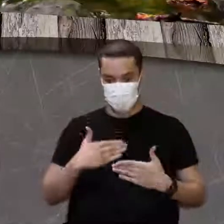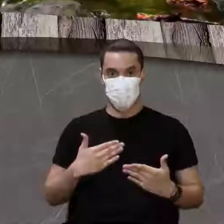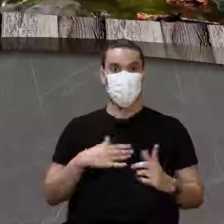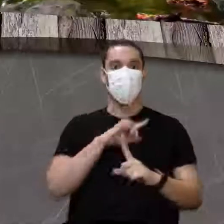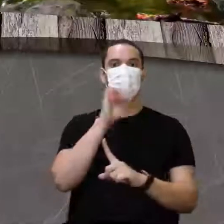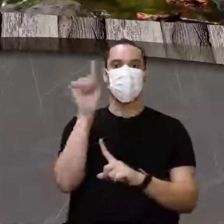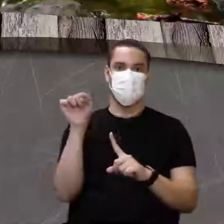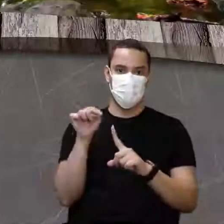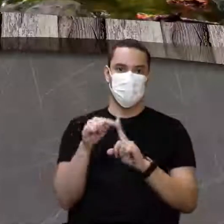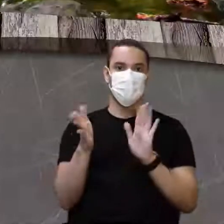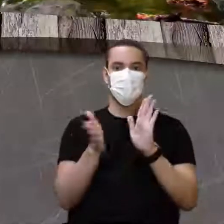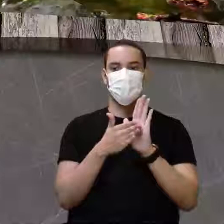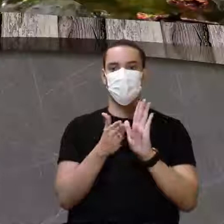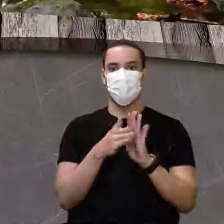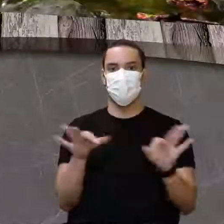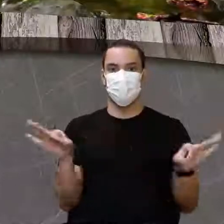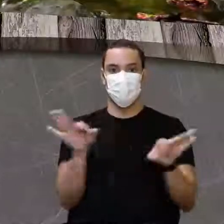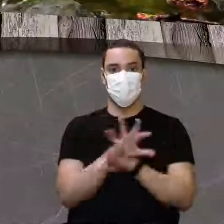uma função